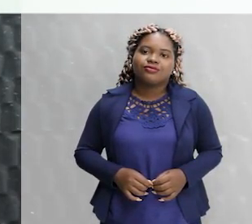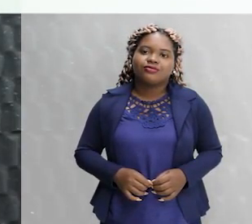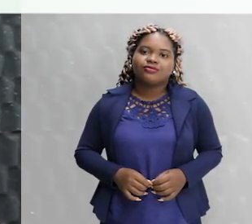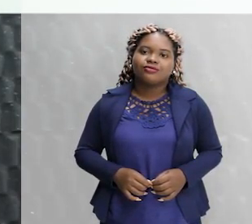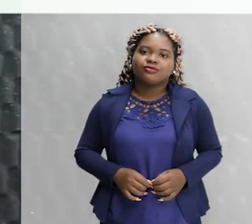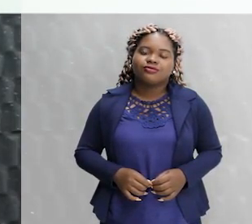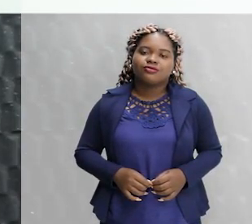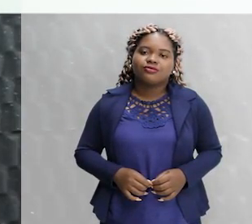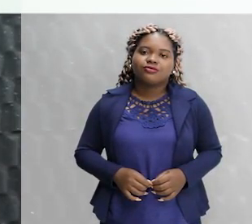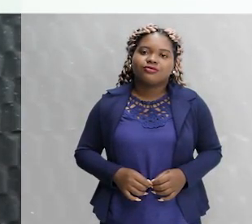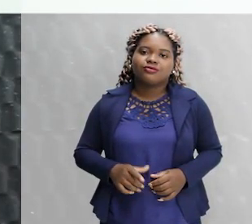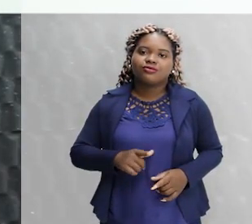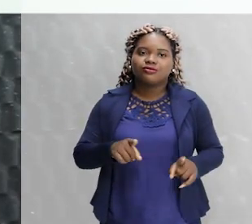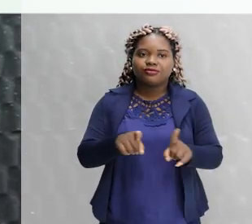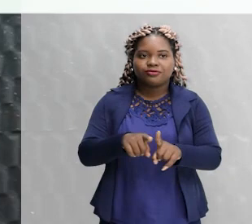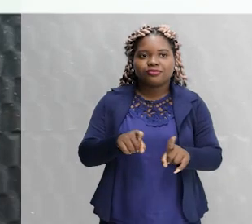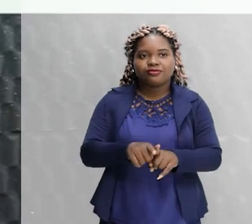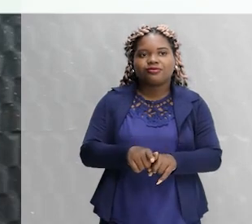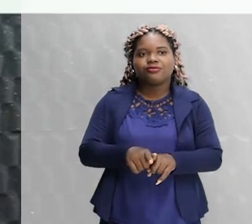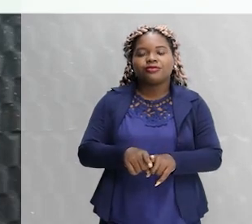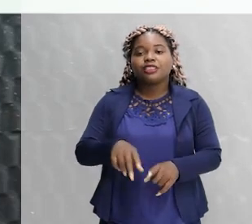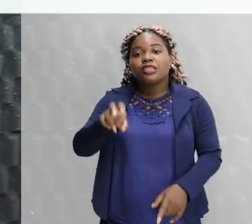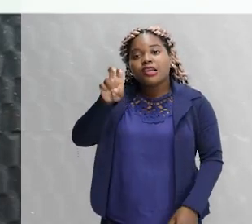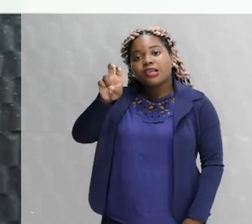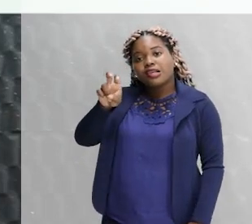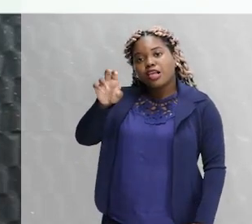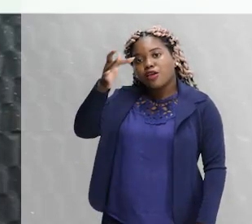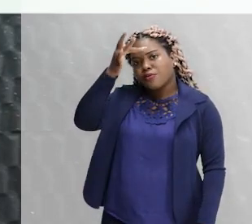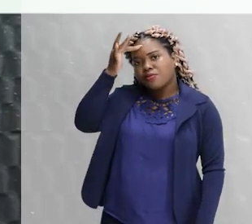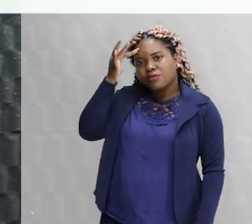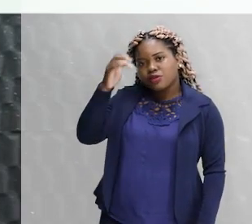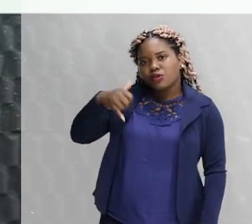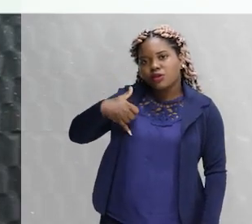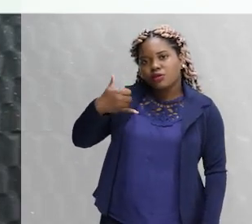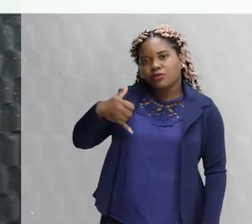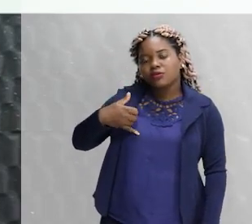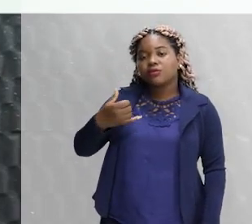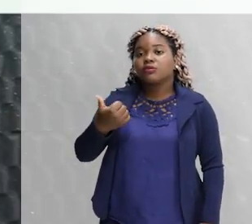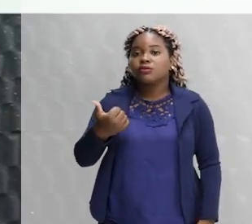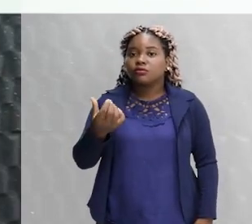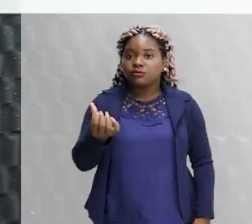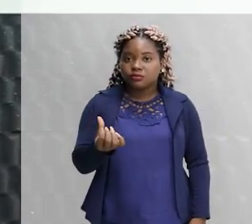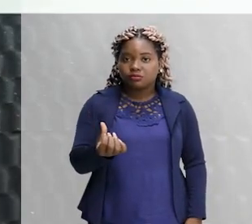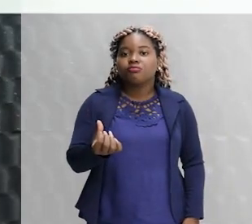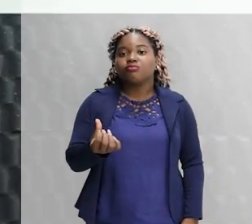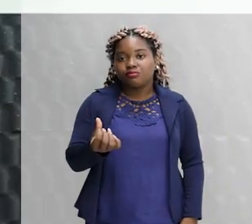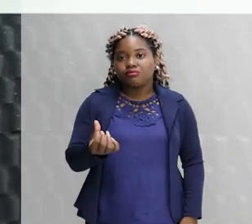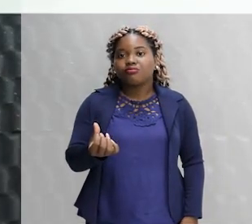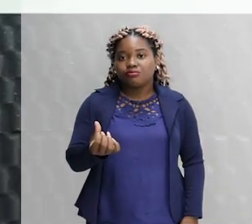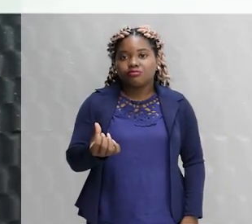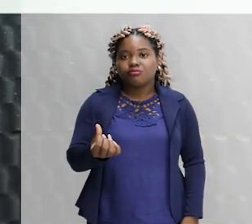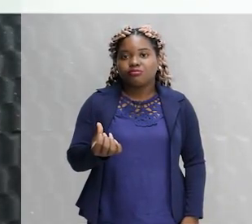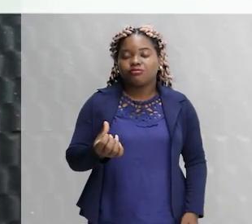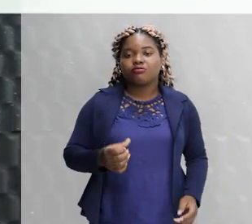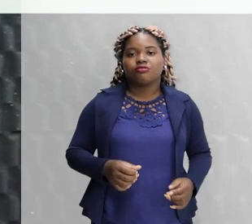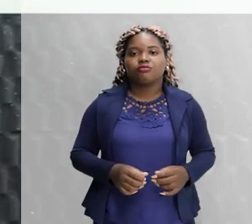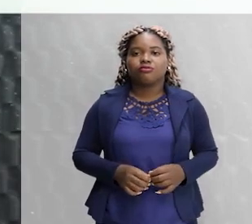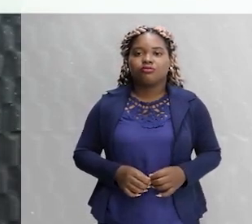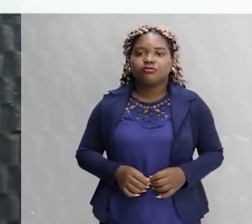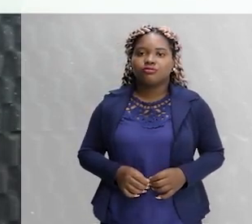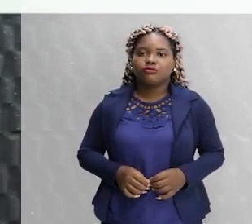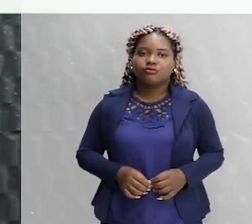Certo? E eu tenho aqui, no caso, 5 pessoas com 16 anos. Então, quer dizer que esse 16 tem peso